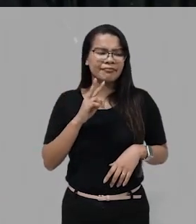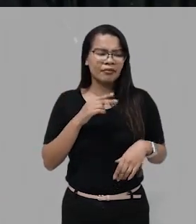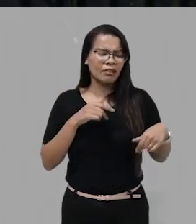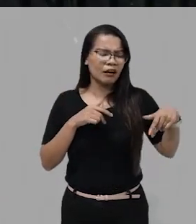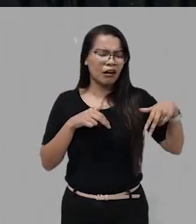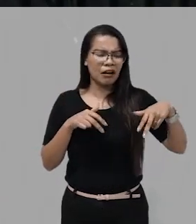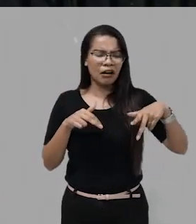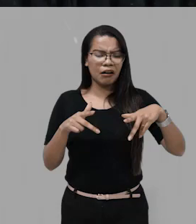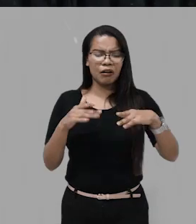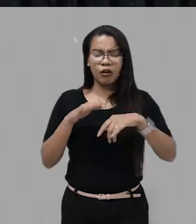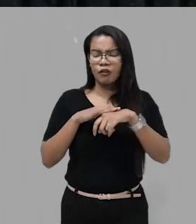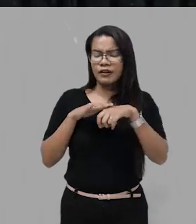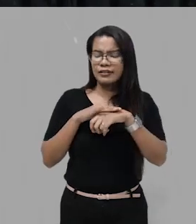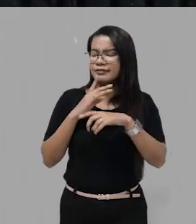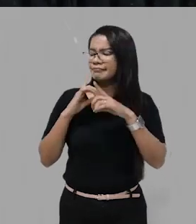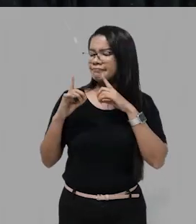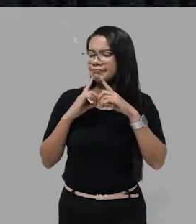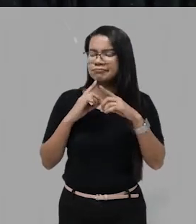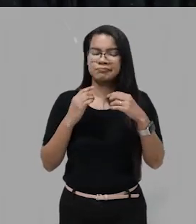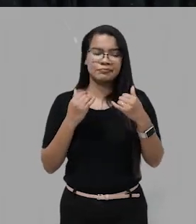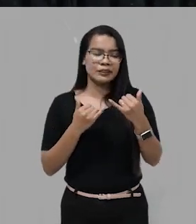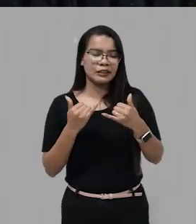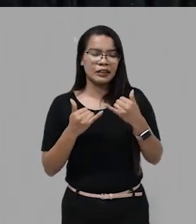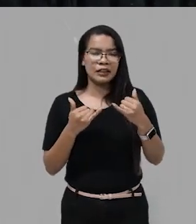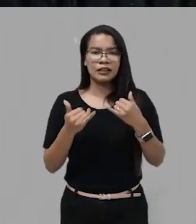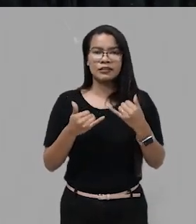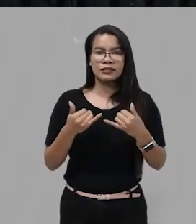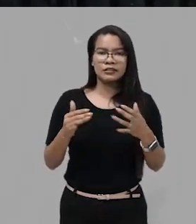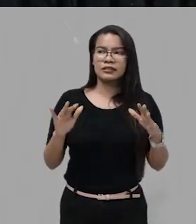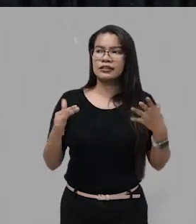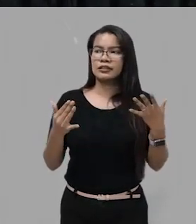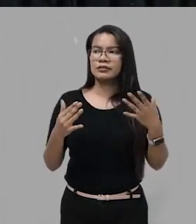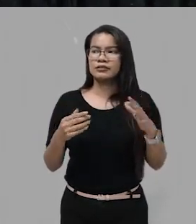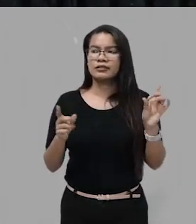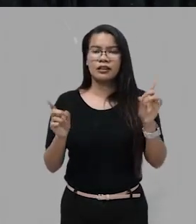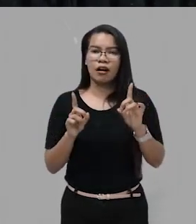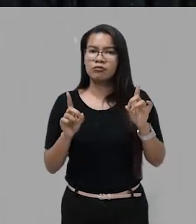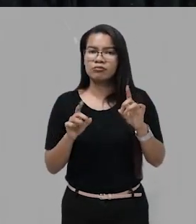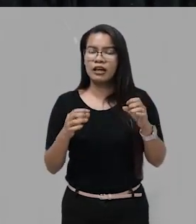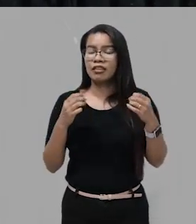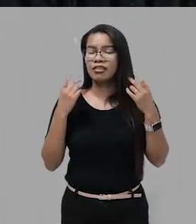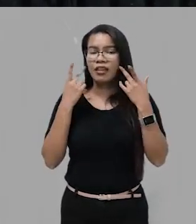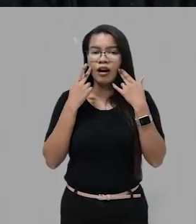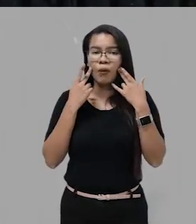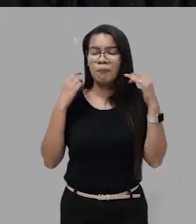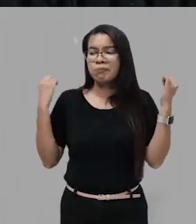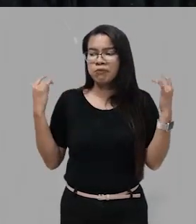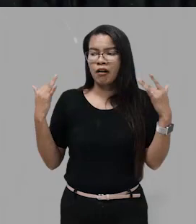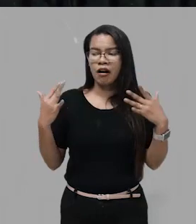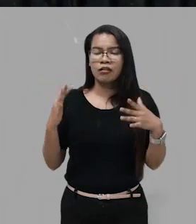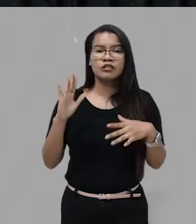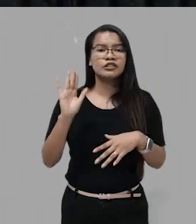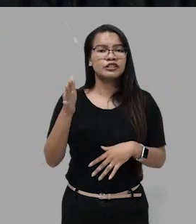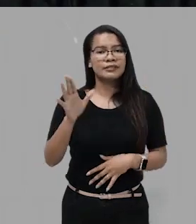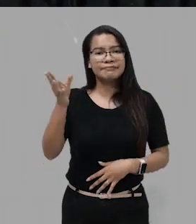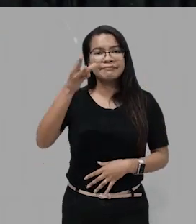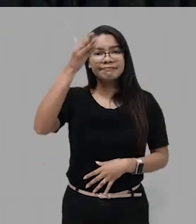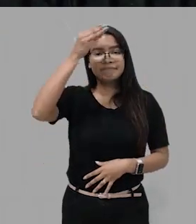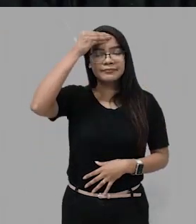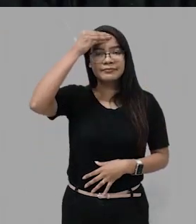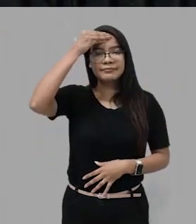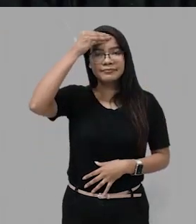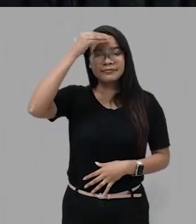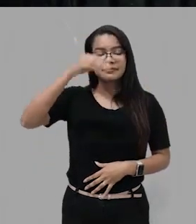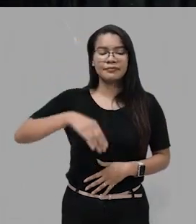dialogando aqui, brincando com as pessoas. A gente não anda pensando, eu vou dar meu passo direito, agora meu passo esquerdo. Não. Essa informação já está meio que